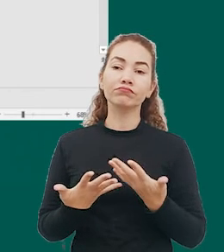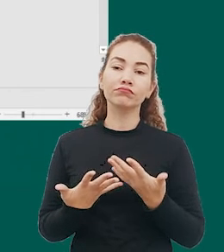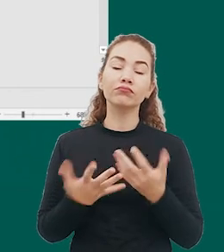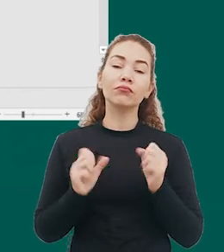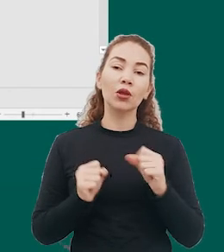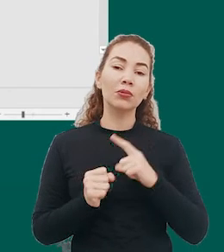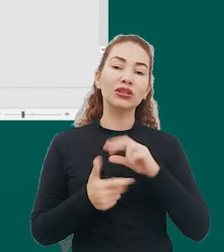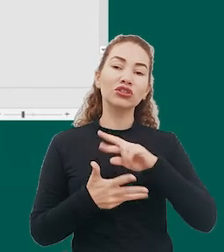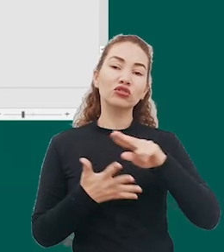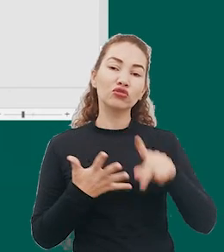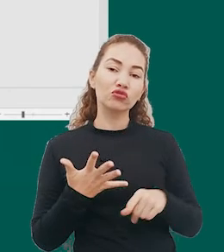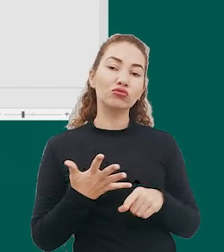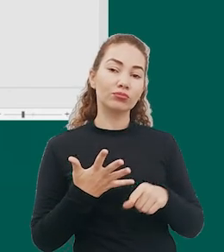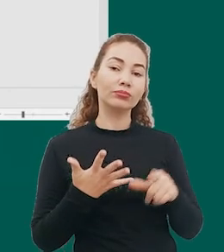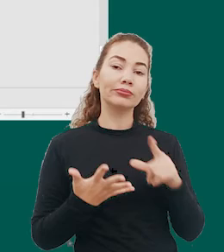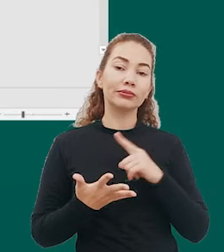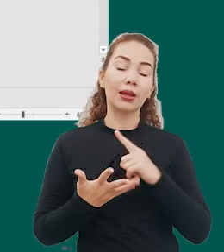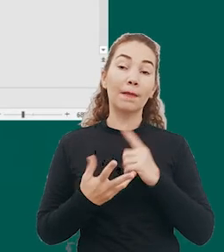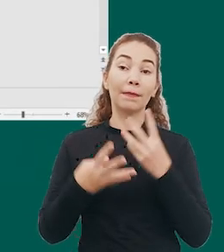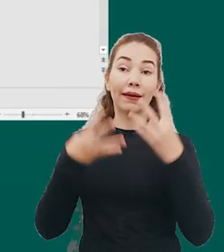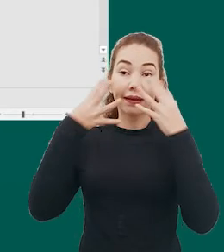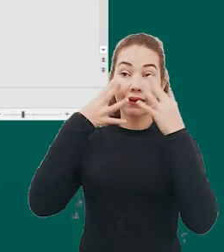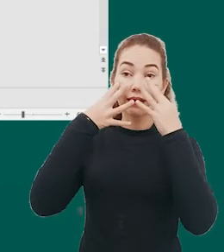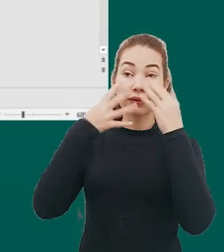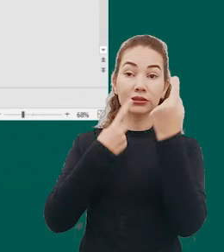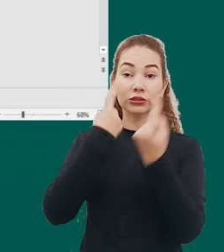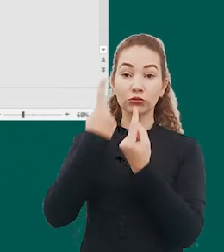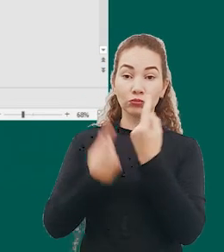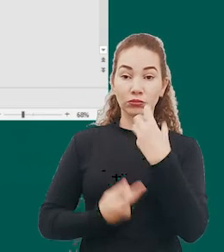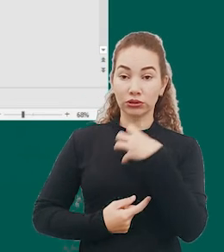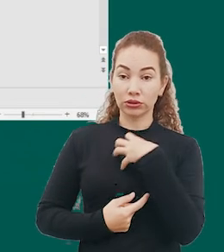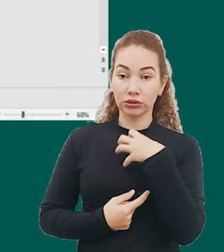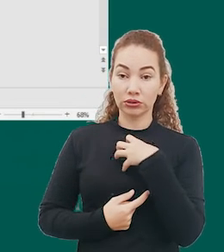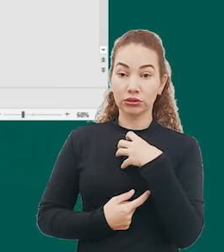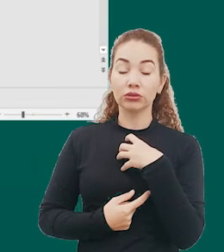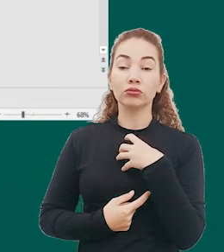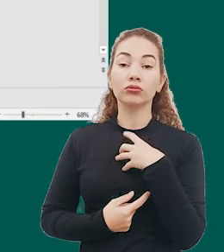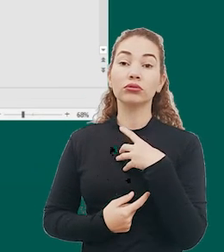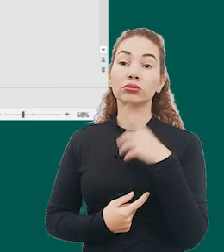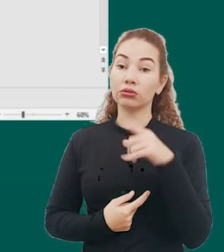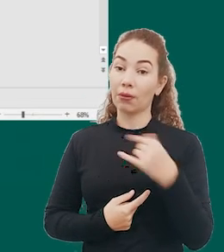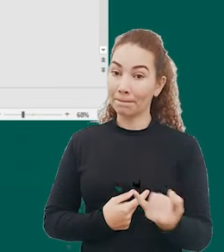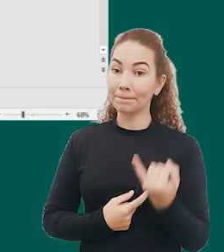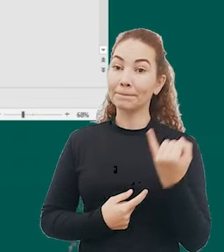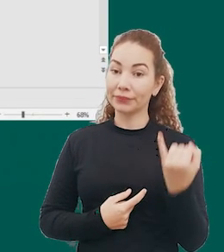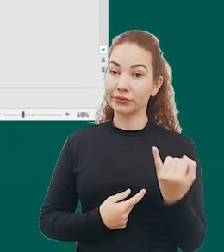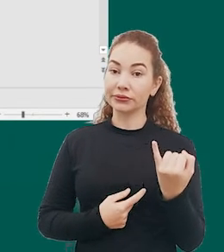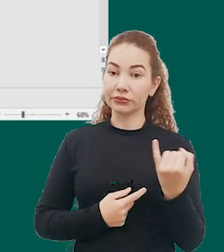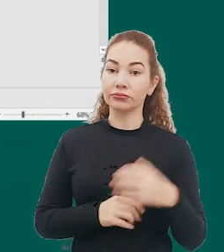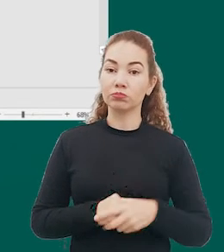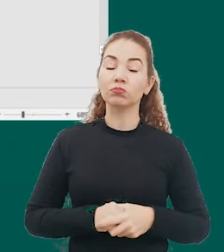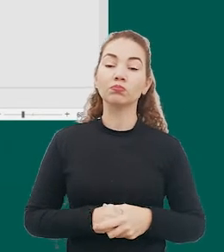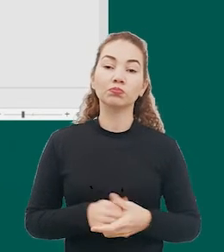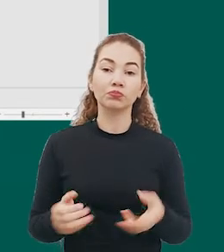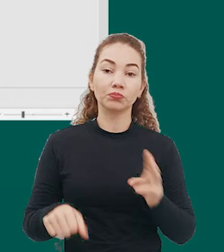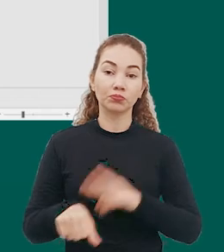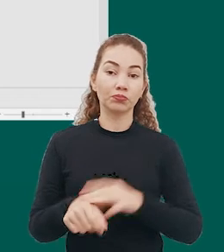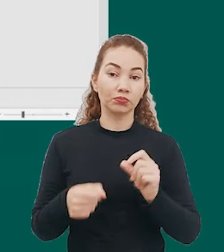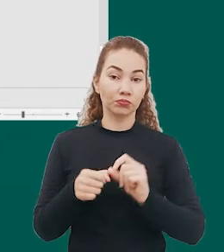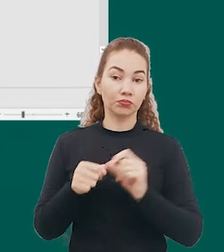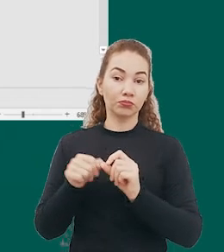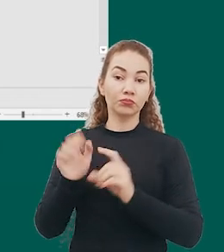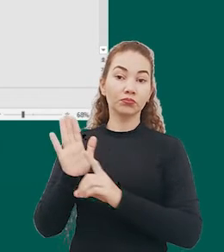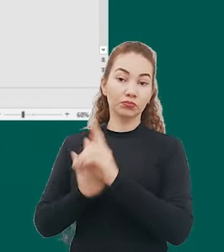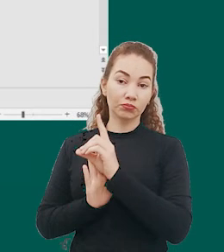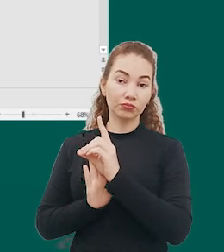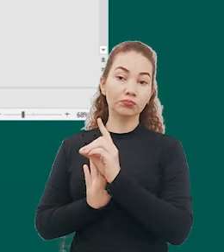possíveis dependentes, mas eu gostaria de chamar a atenção para algumas situações que são relevantes e importantes no momento de nós fazermos